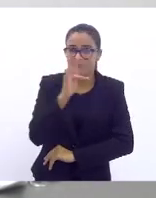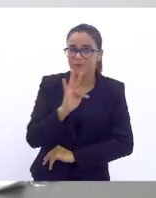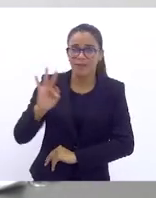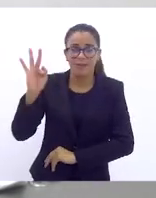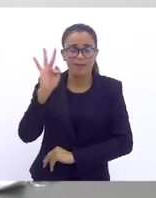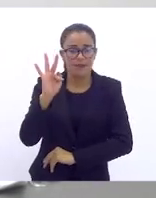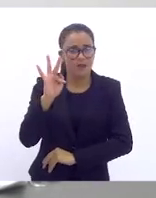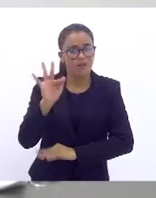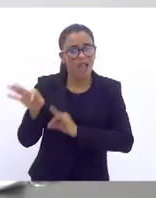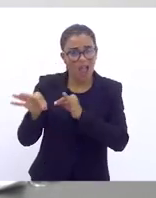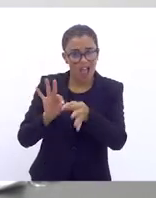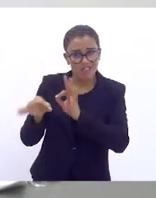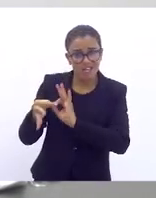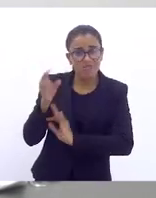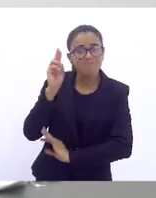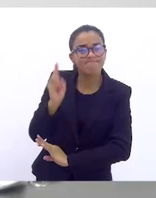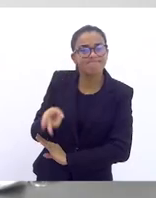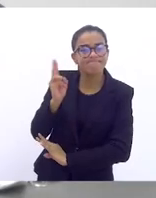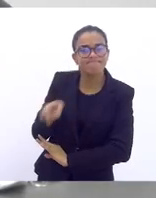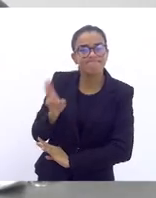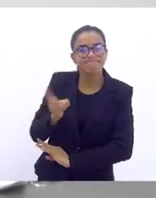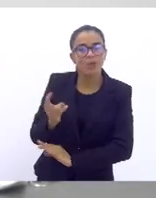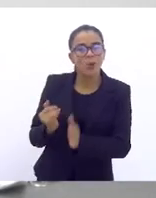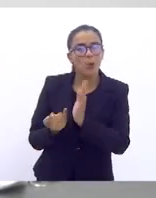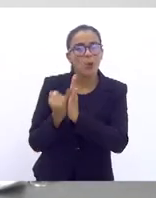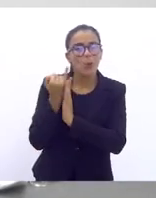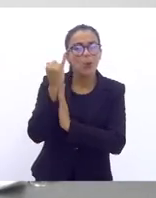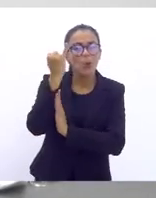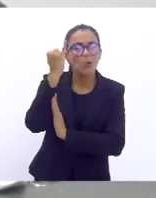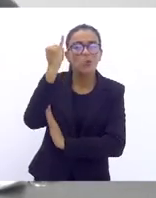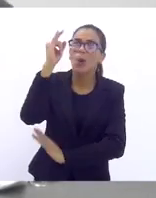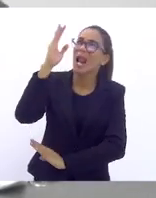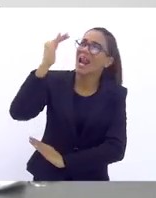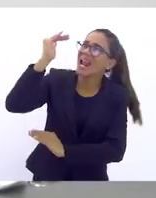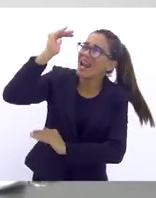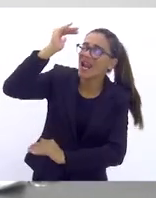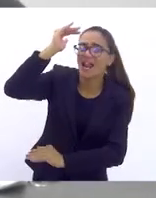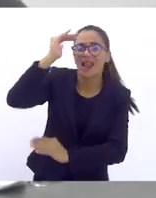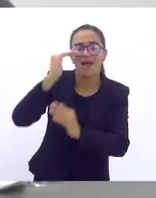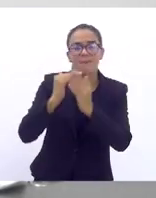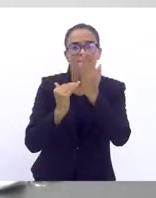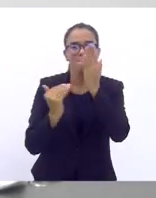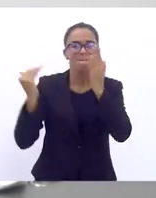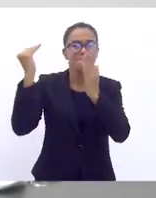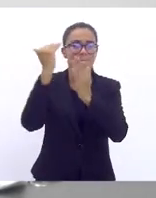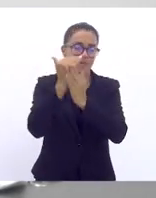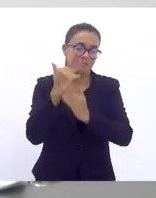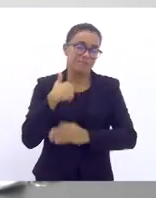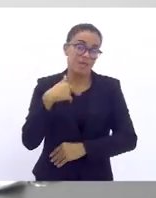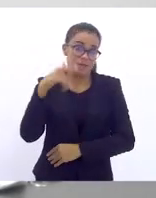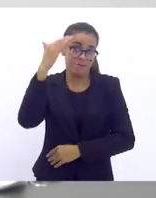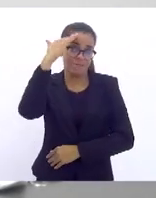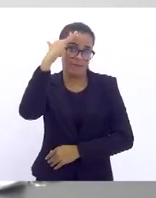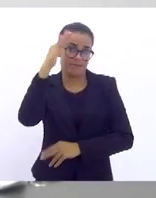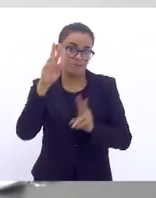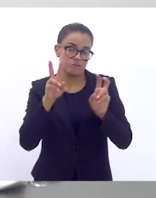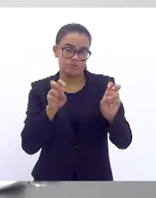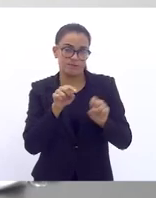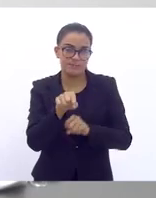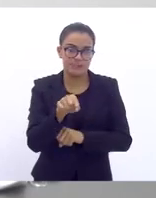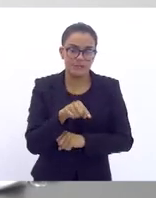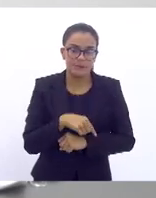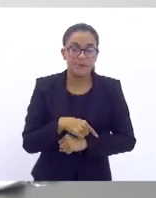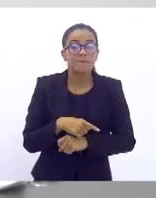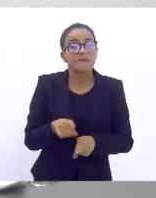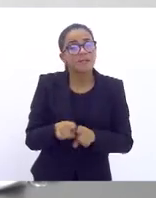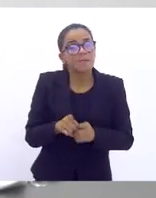se mantém mesmo juros sobre a dívida Então essa é uma questão no entendimento Fundamental e fez muito bem